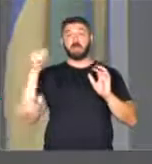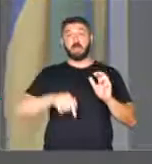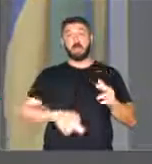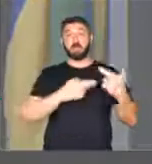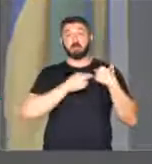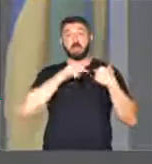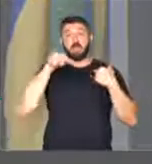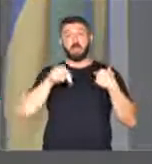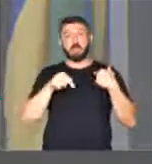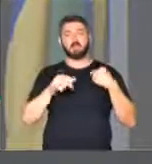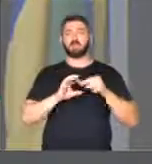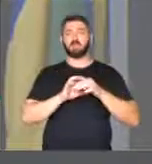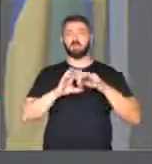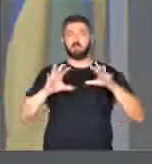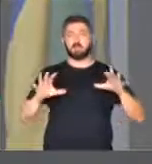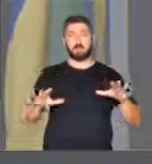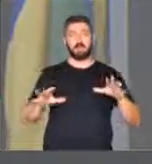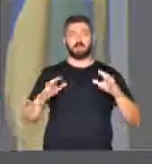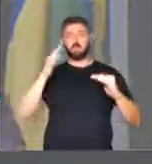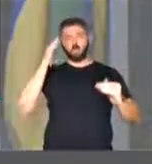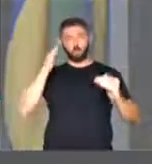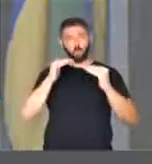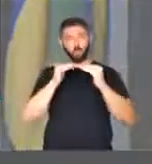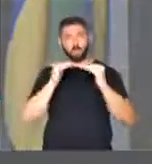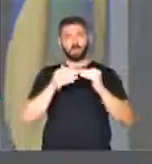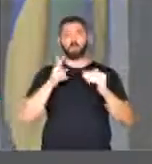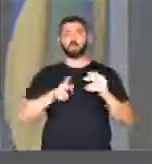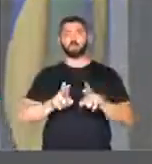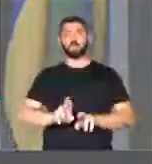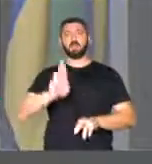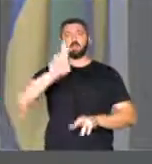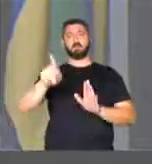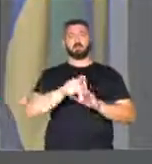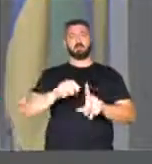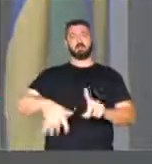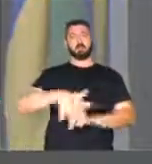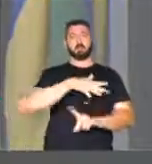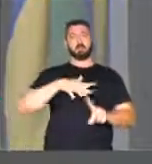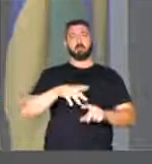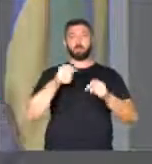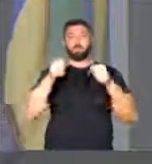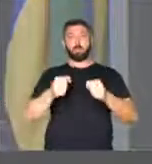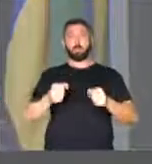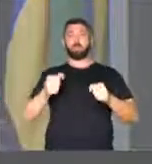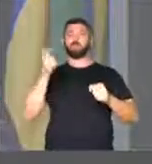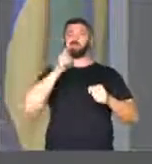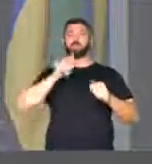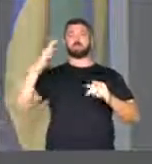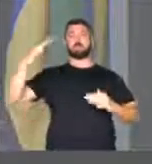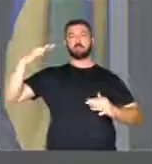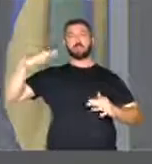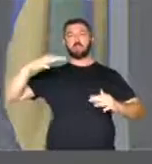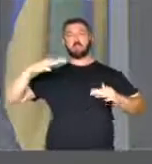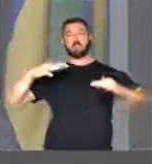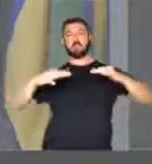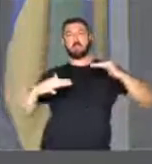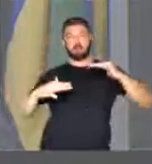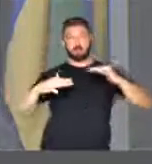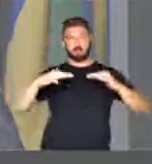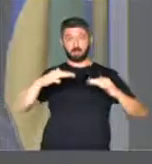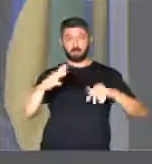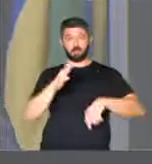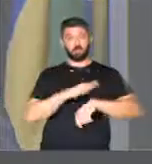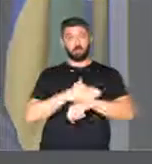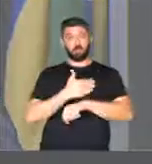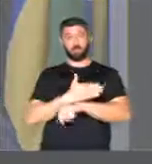parlamento, é manter a independência, é manter a coerência e representar a sociedade. É ser o poder moderador, que vai a todo